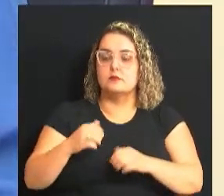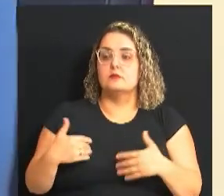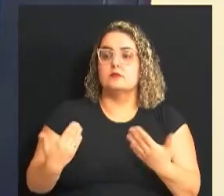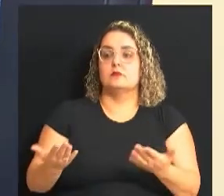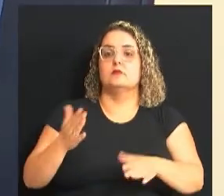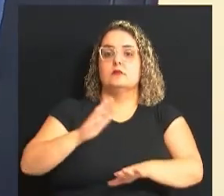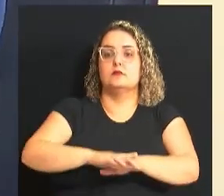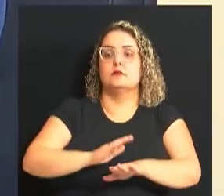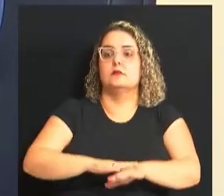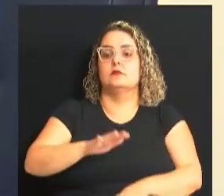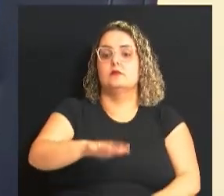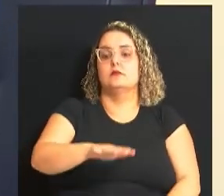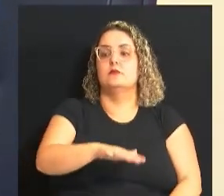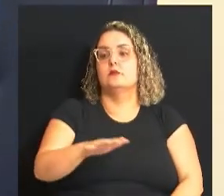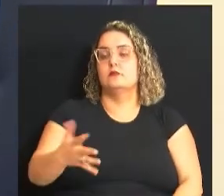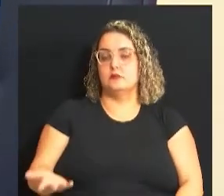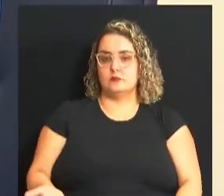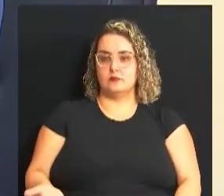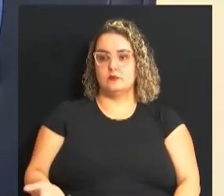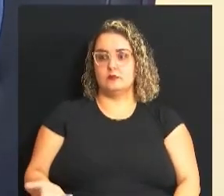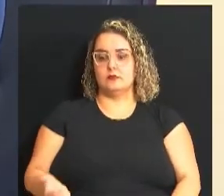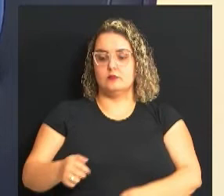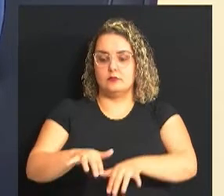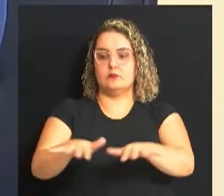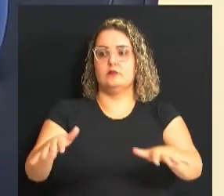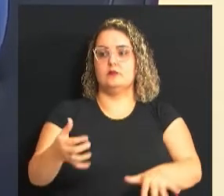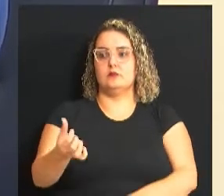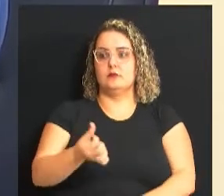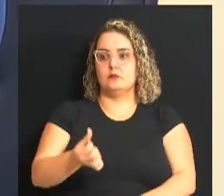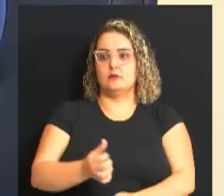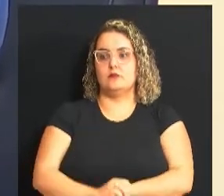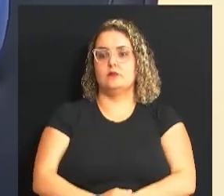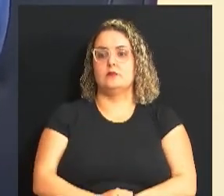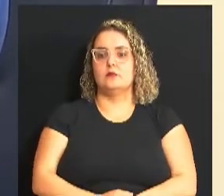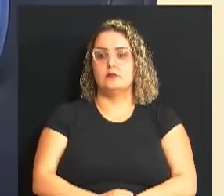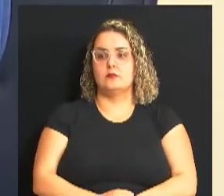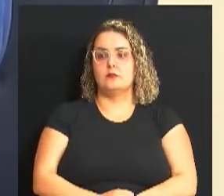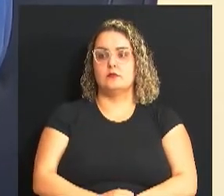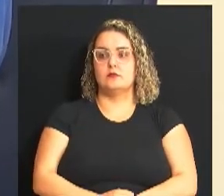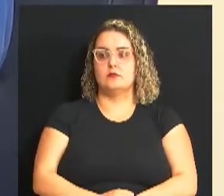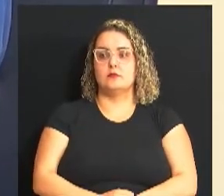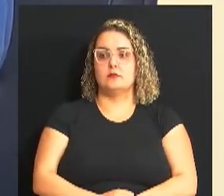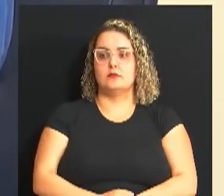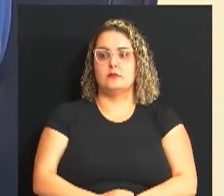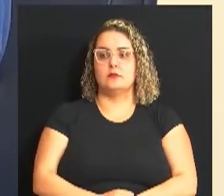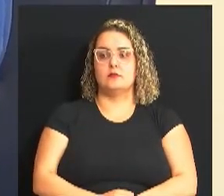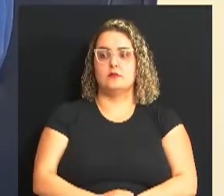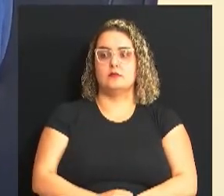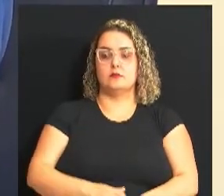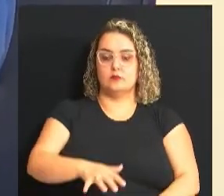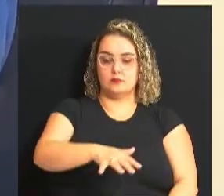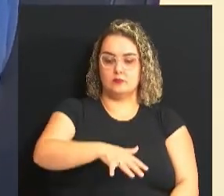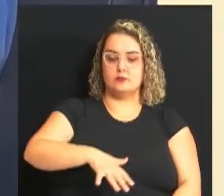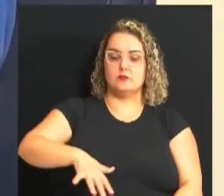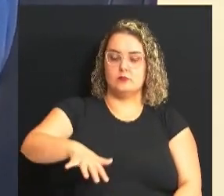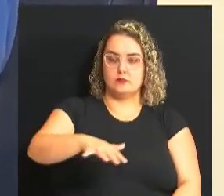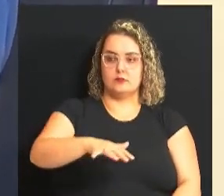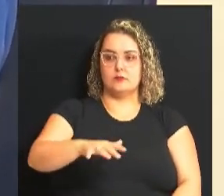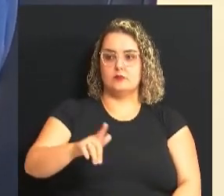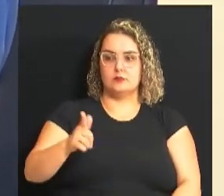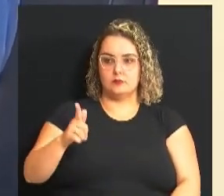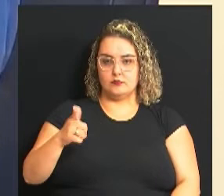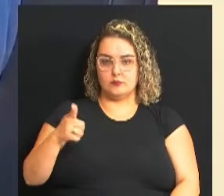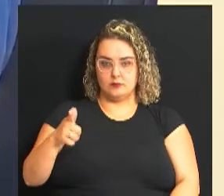atuação, abrangência desse sexto conselho? Porque, além da questão do território geográfico,